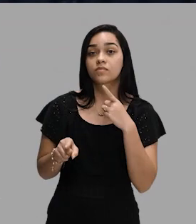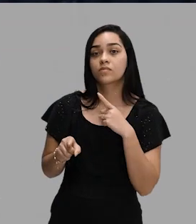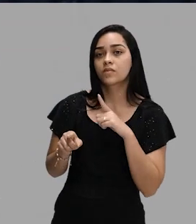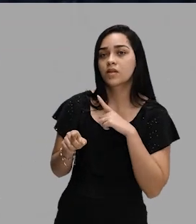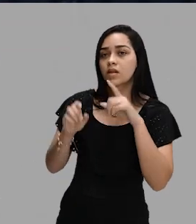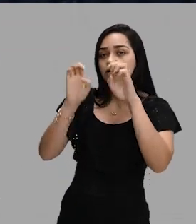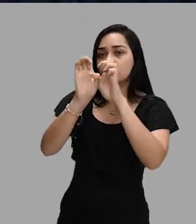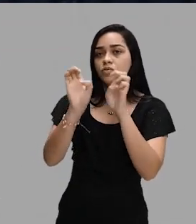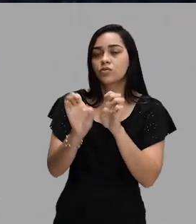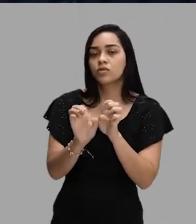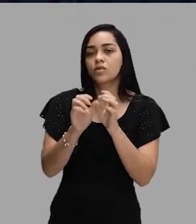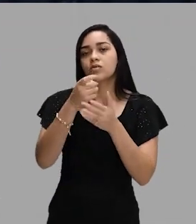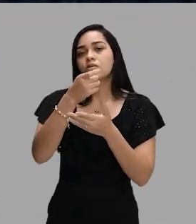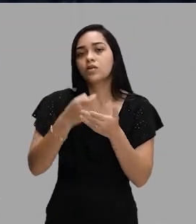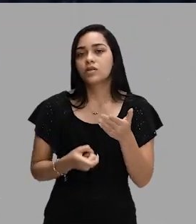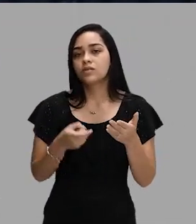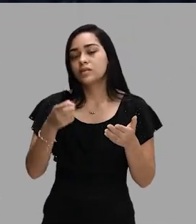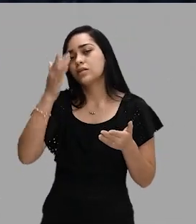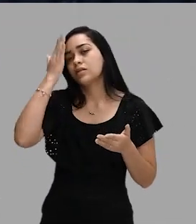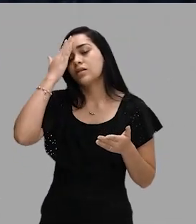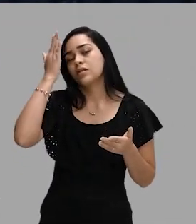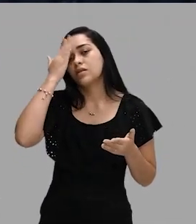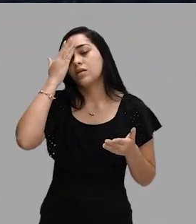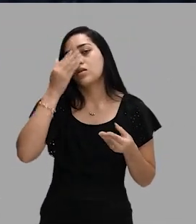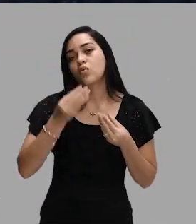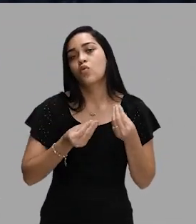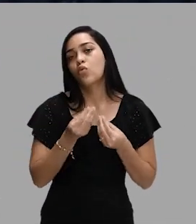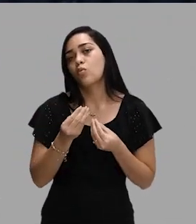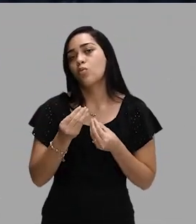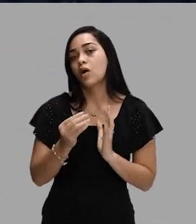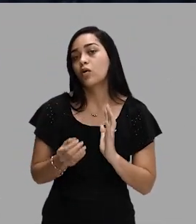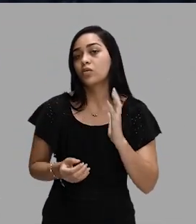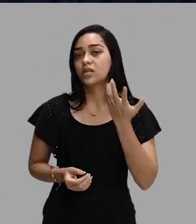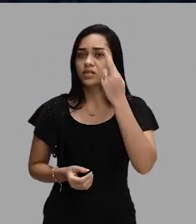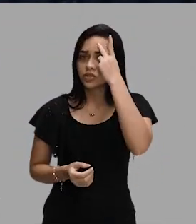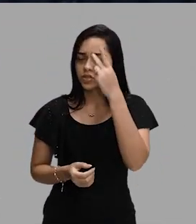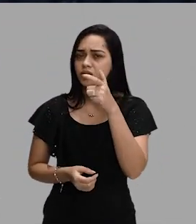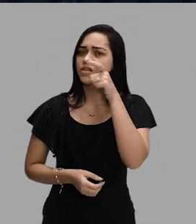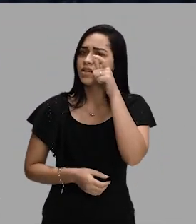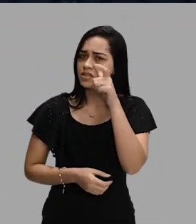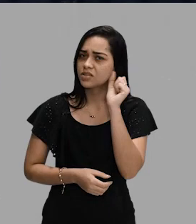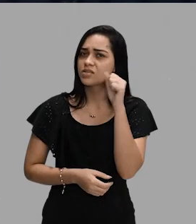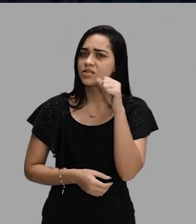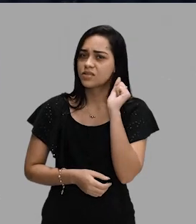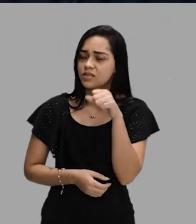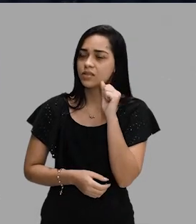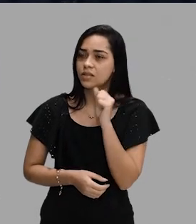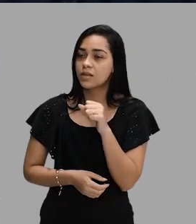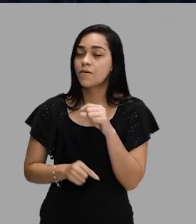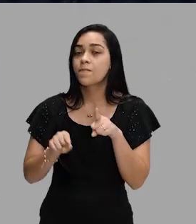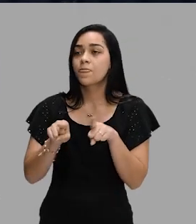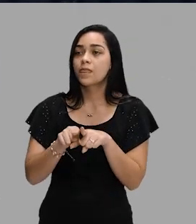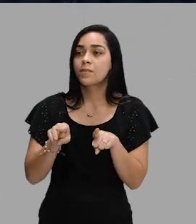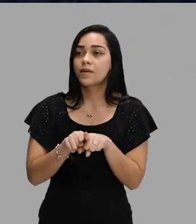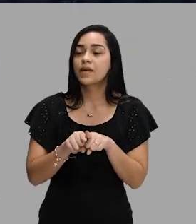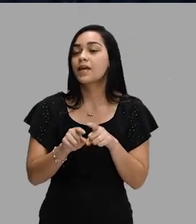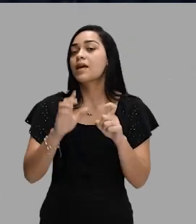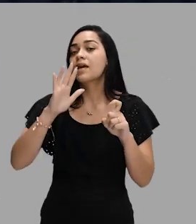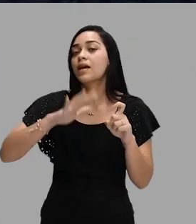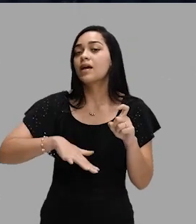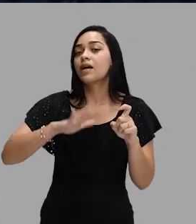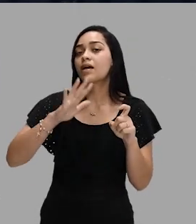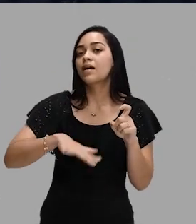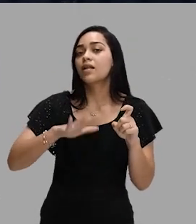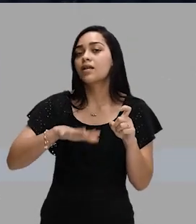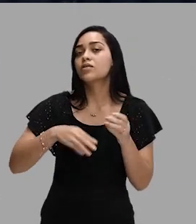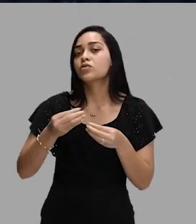do texto, deu para você entender como é o desenrolar dessa história, é muito interessante, eu só o resumo, e também é a lenda de